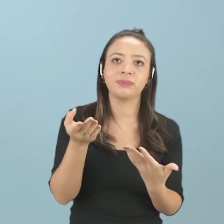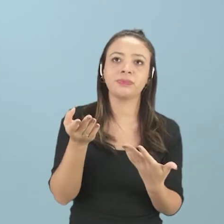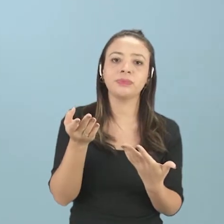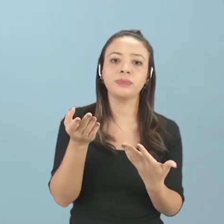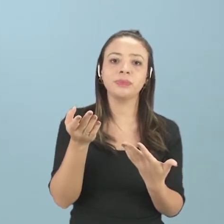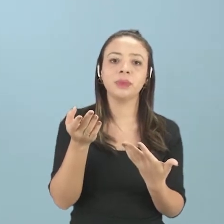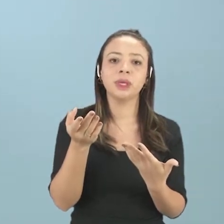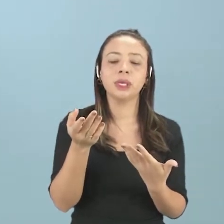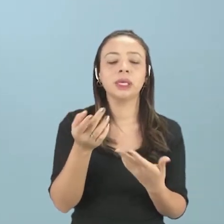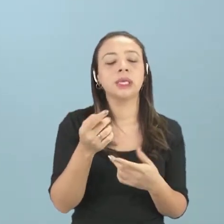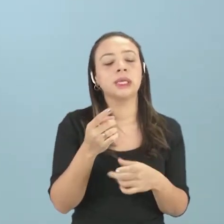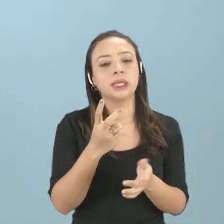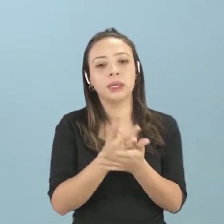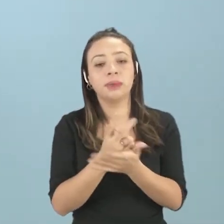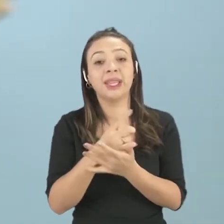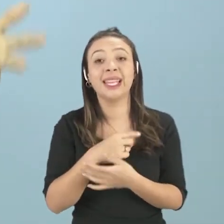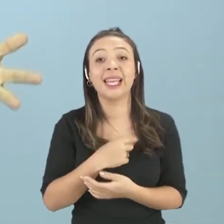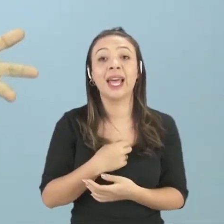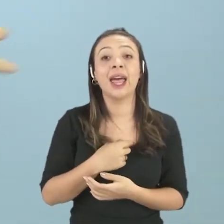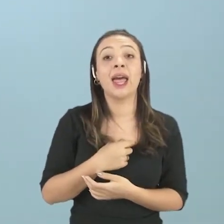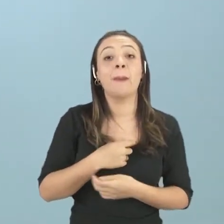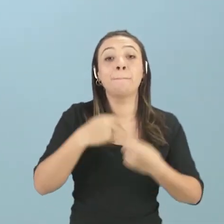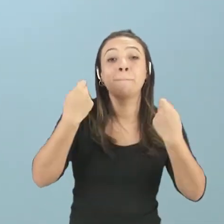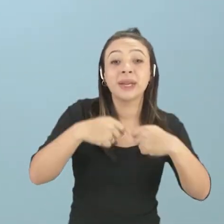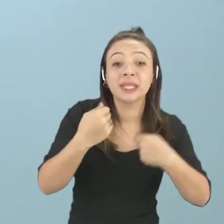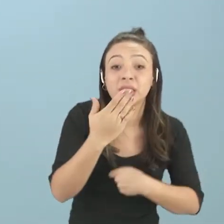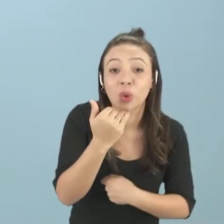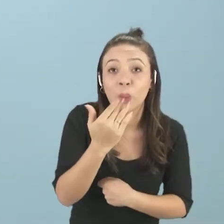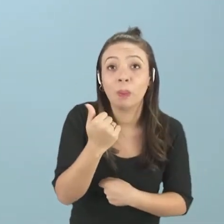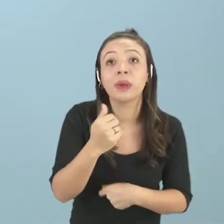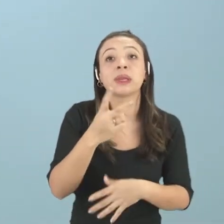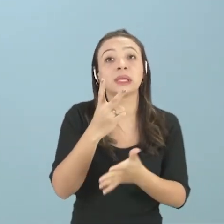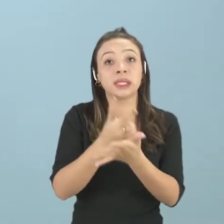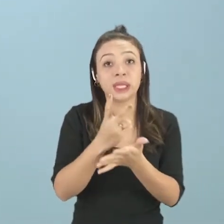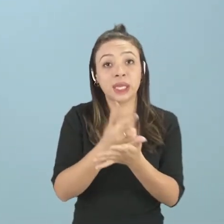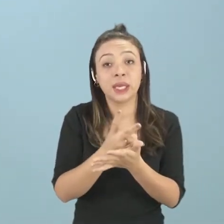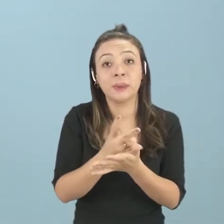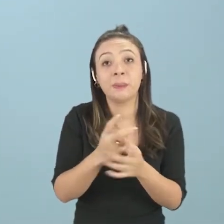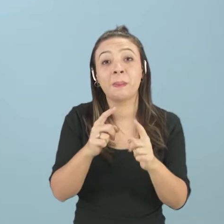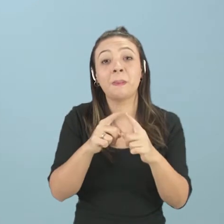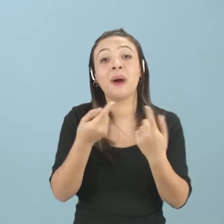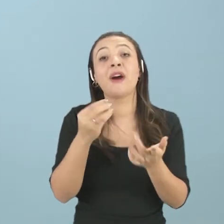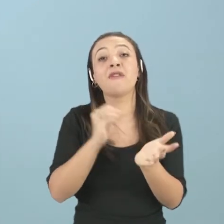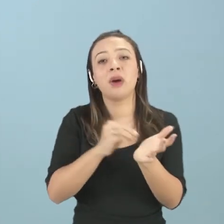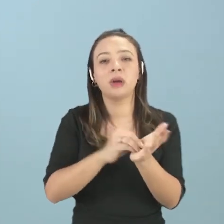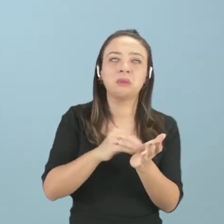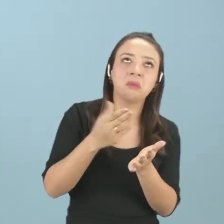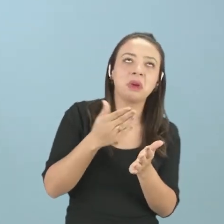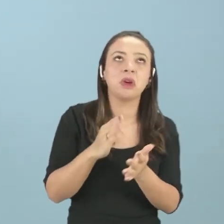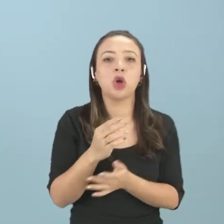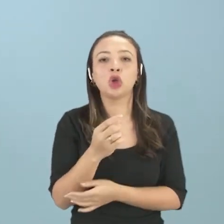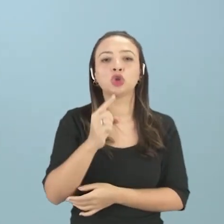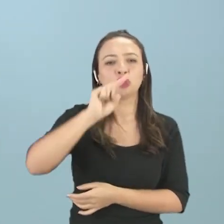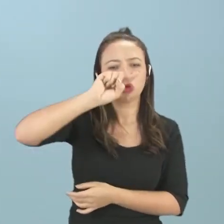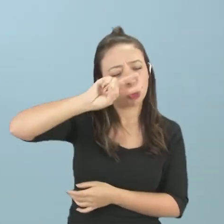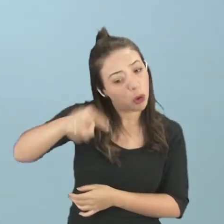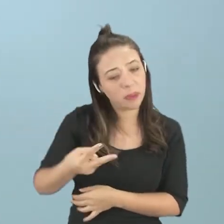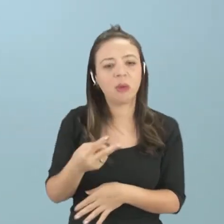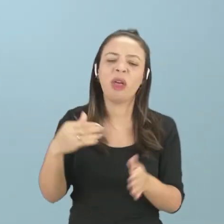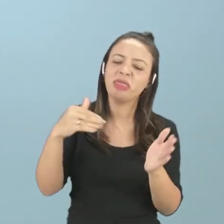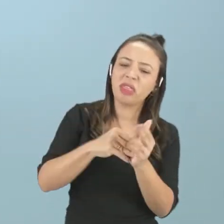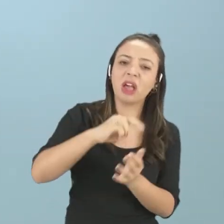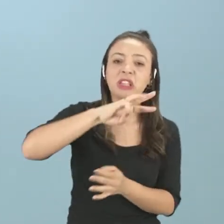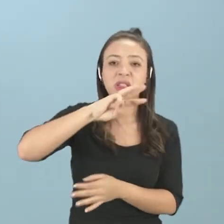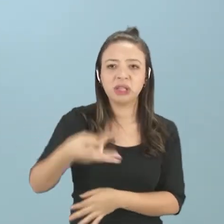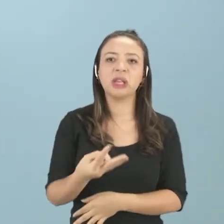são aquelas calorias, cerca de 3.200 que você precisa ter diariamente, 2.000 a 3.000 calorias. E às vezes a